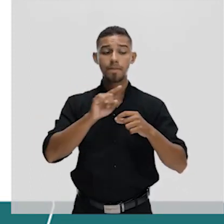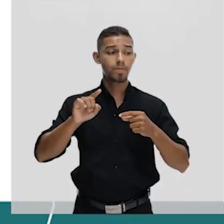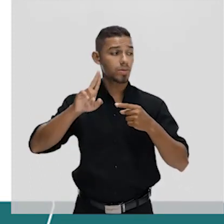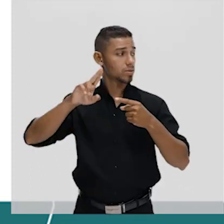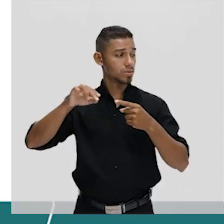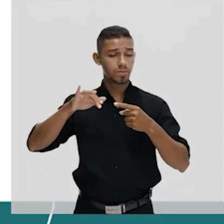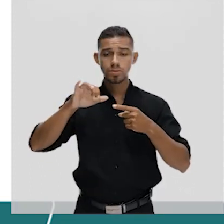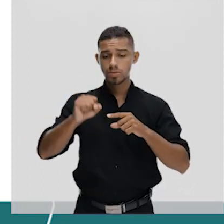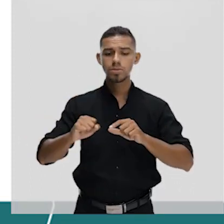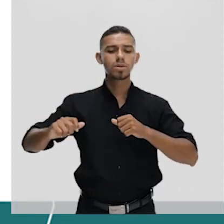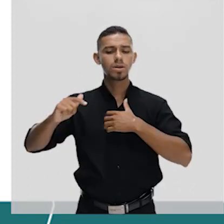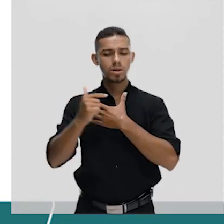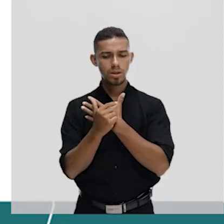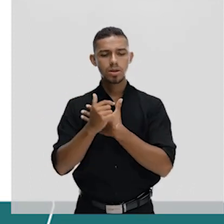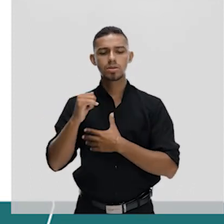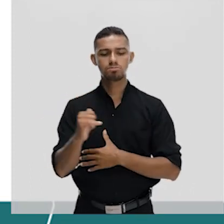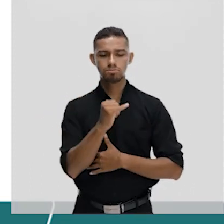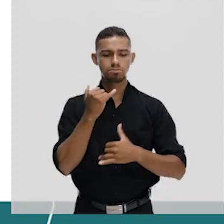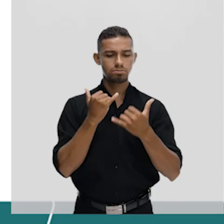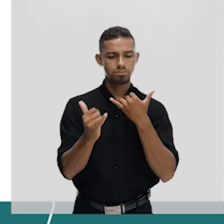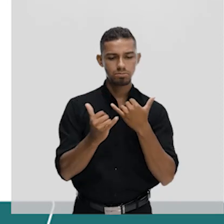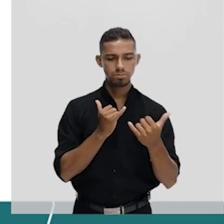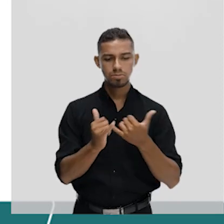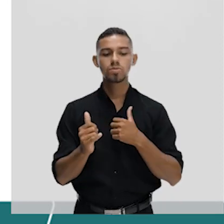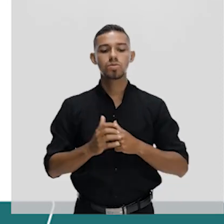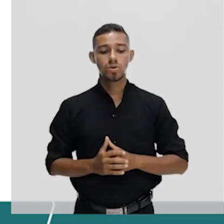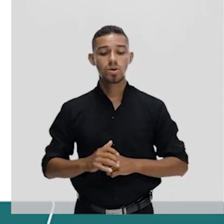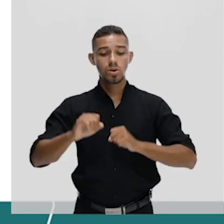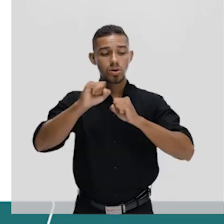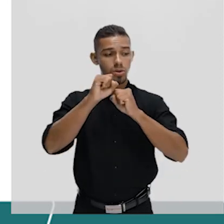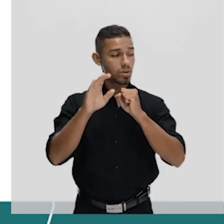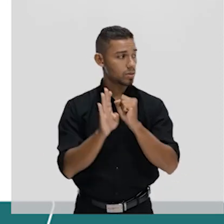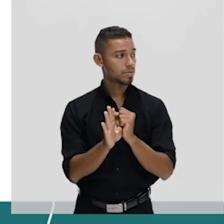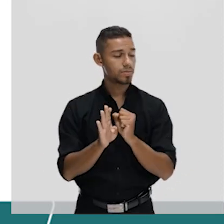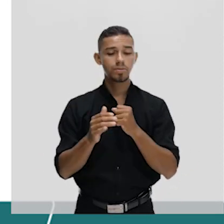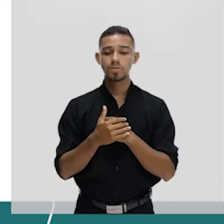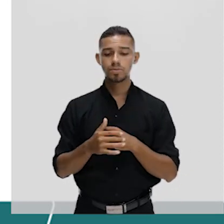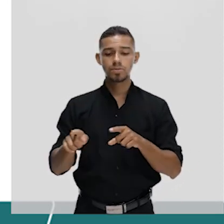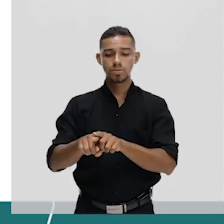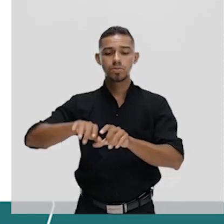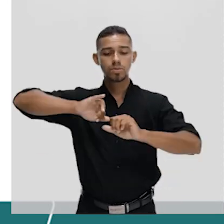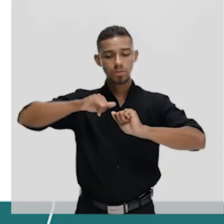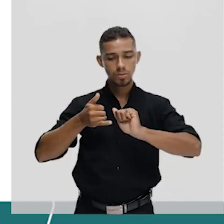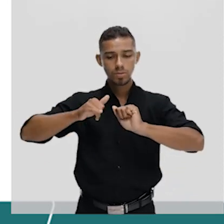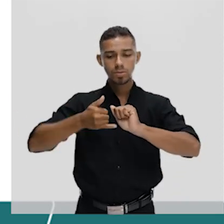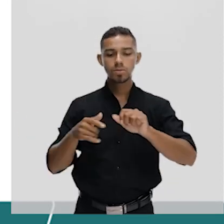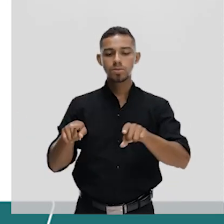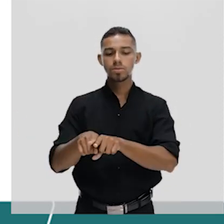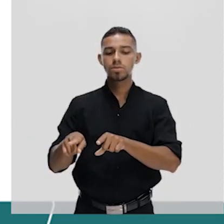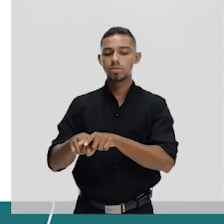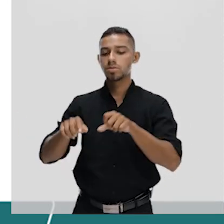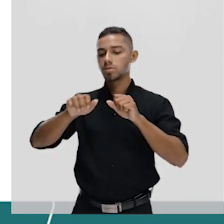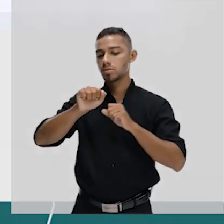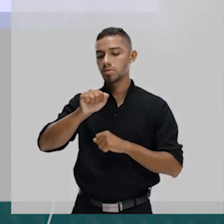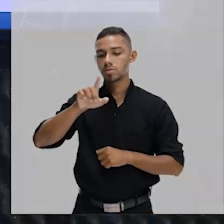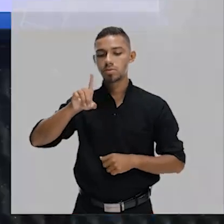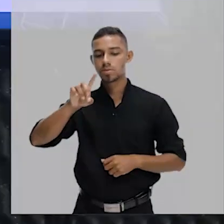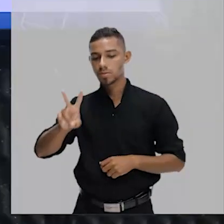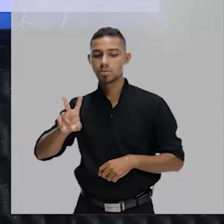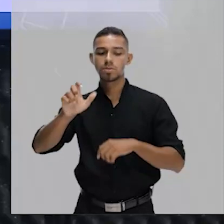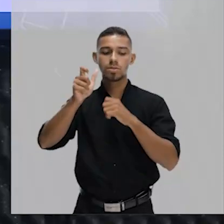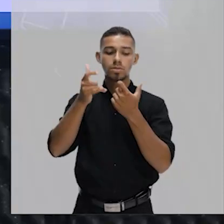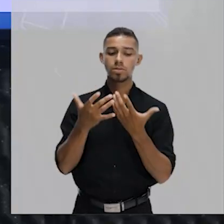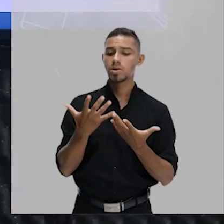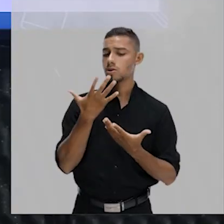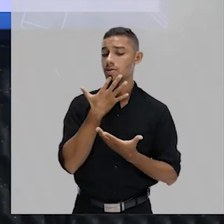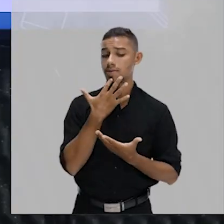de desempenhar um papel semelhante aos dos substantivos, dos adjetivos ou dos advérbios, e sozinhas